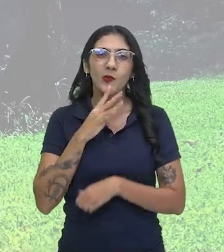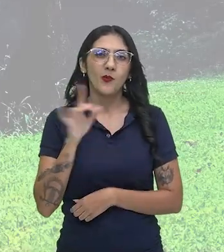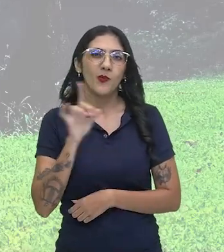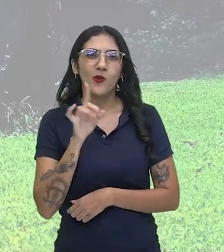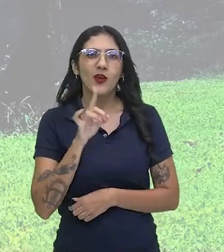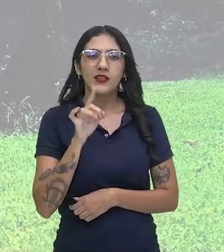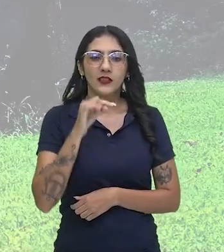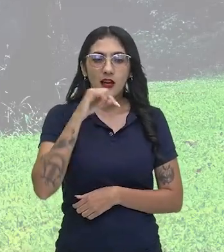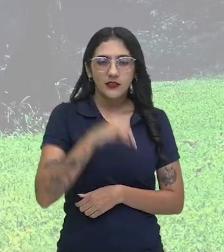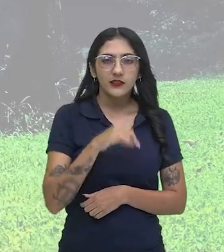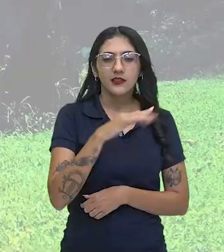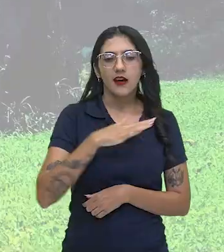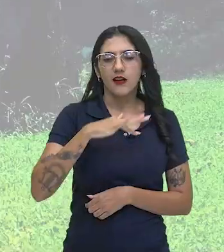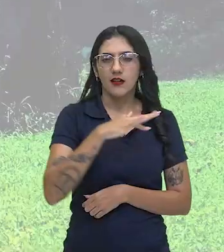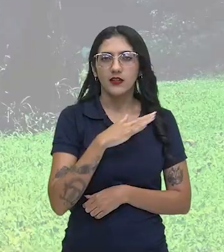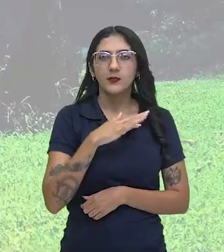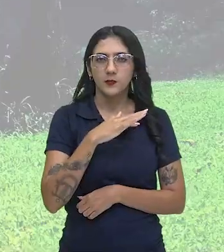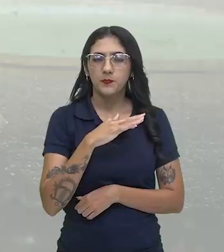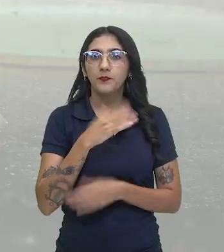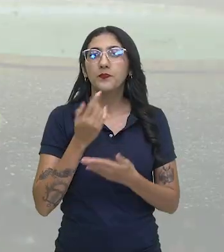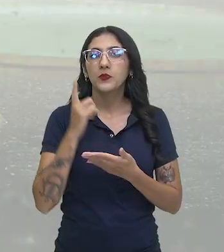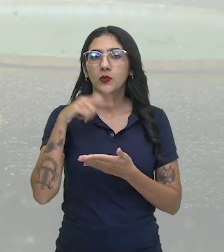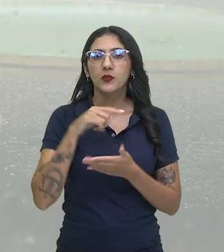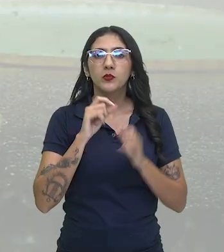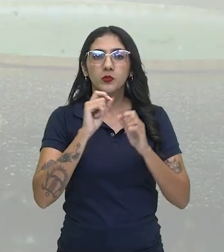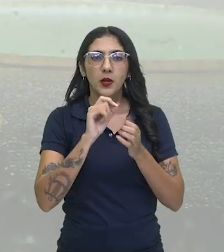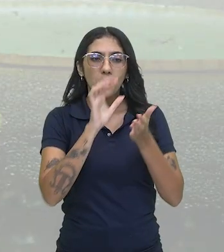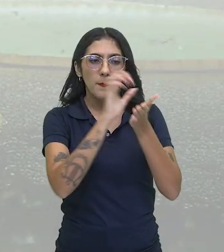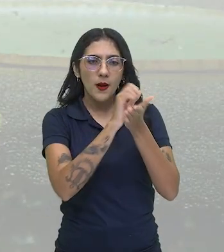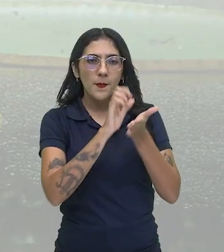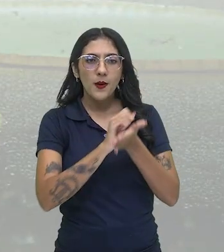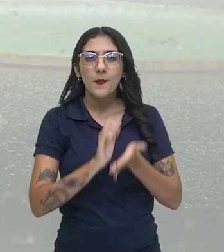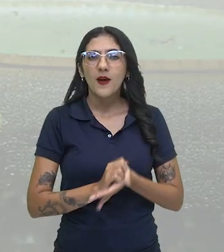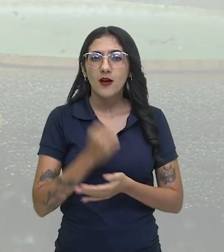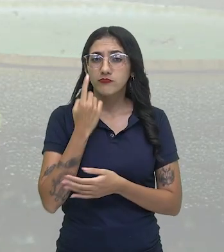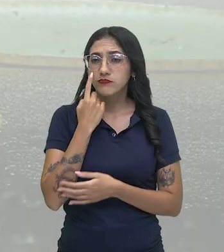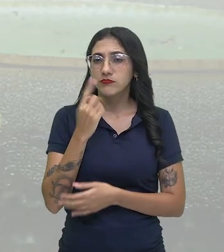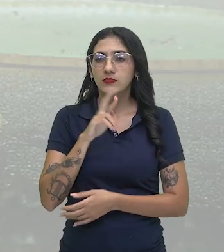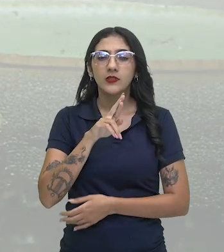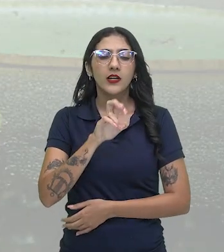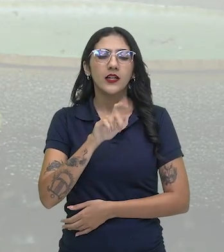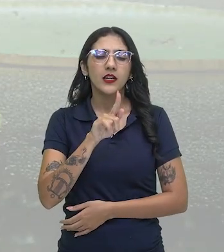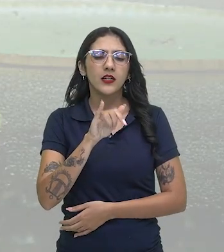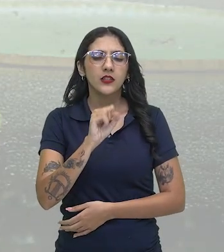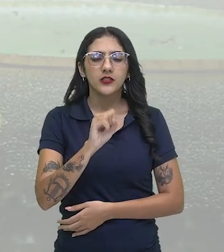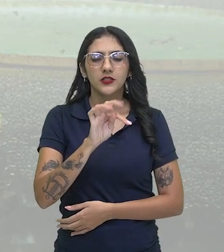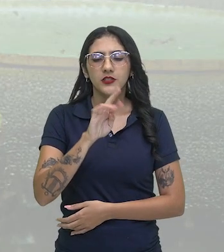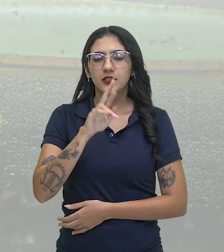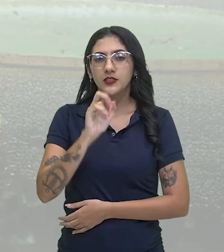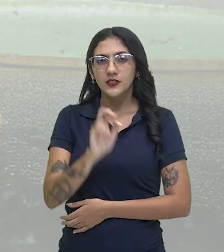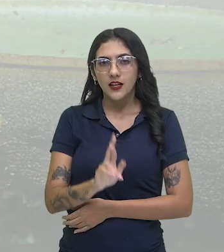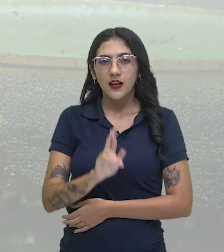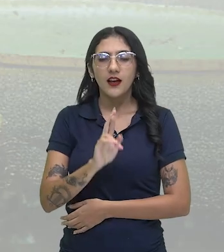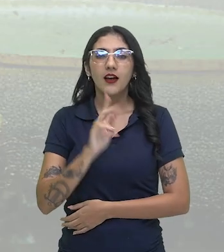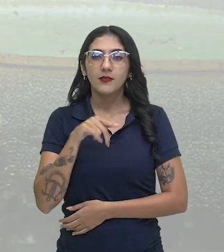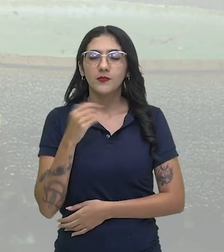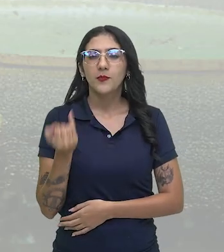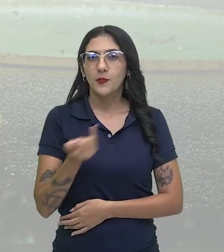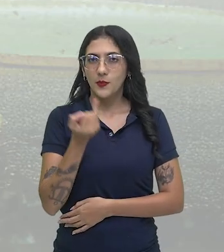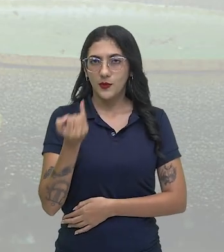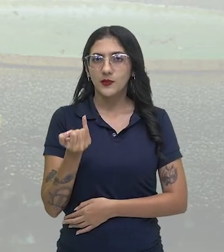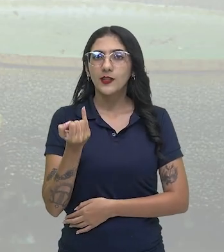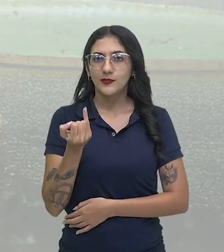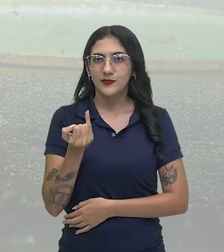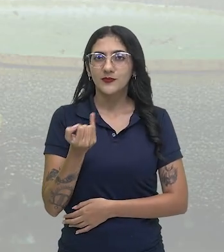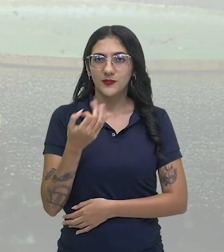Então, registrar seria o primeiro ponto, né? Faz importante aí para falar a respeito do nosso mundo do trabalho aqui na Amazônia.